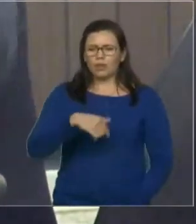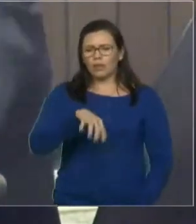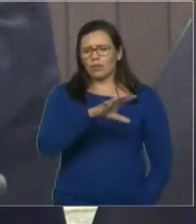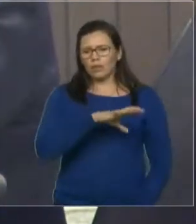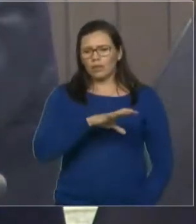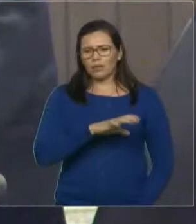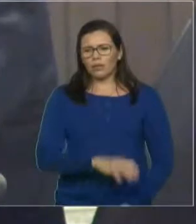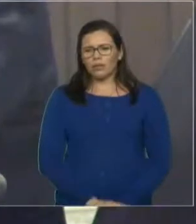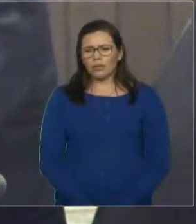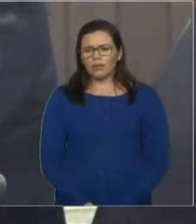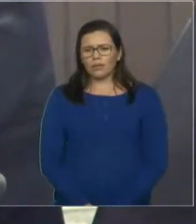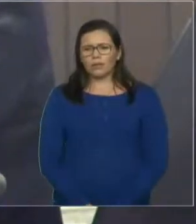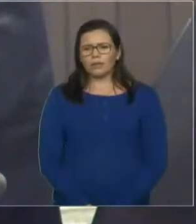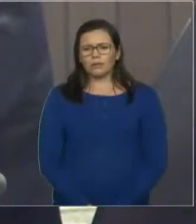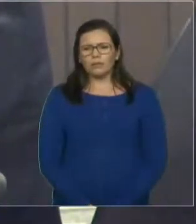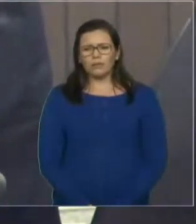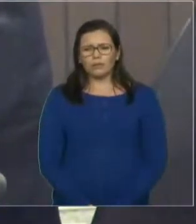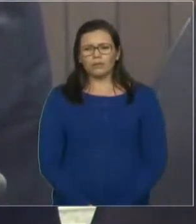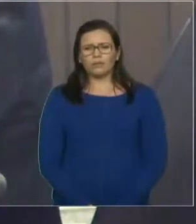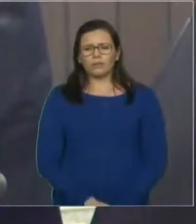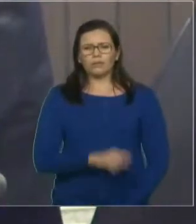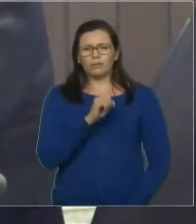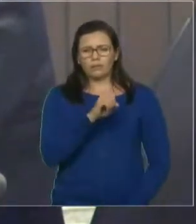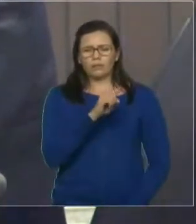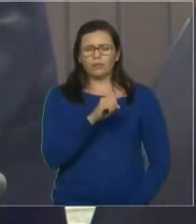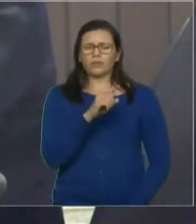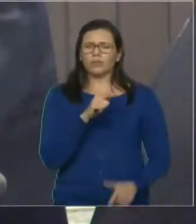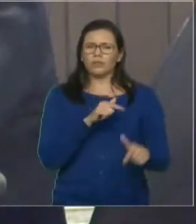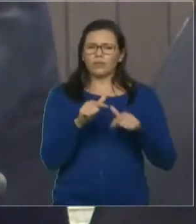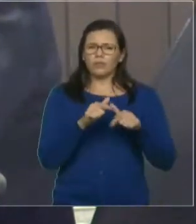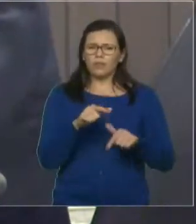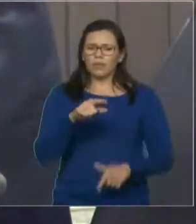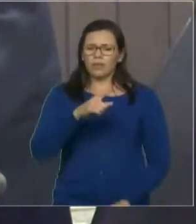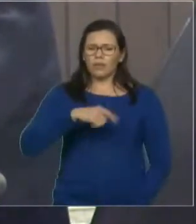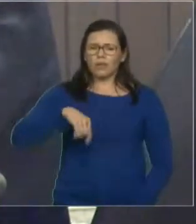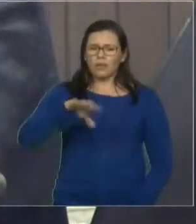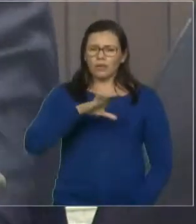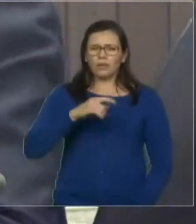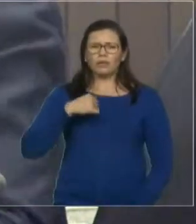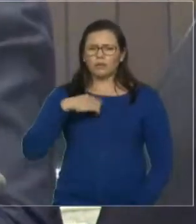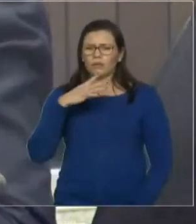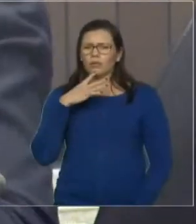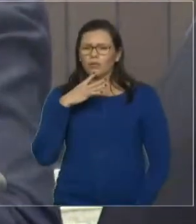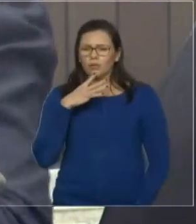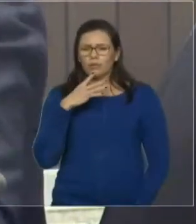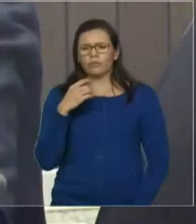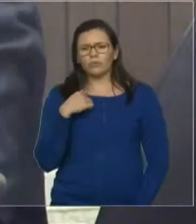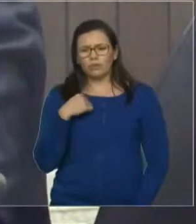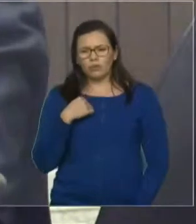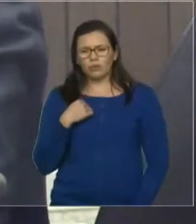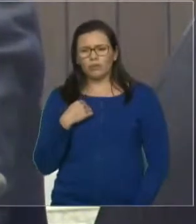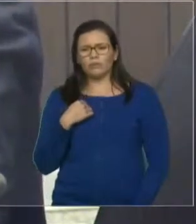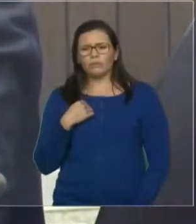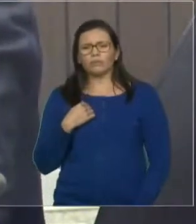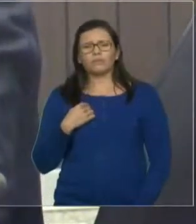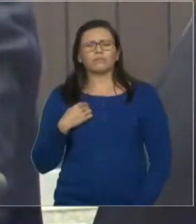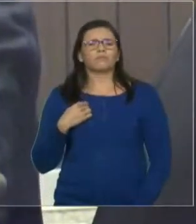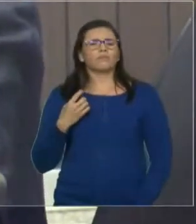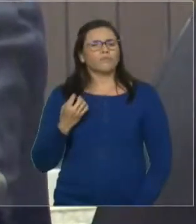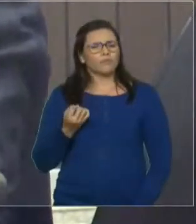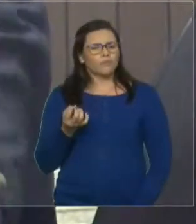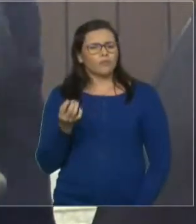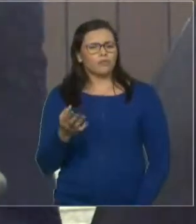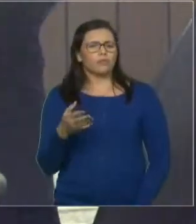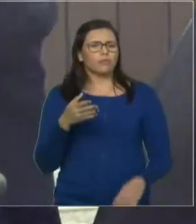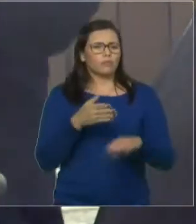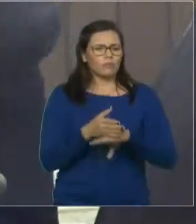de atuação de Vossa Excelência, que eu conheço muito bem também, fui muito bem recebido já na sua cidade,